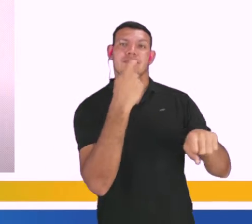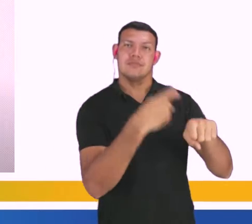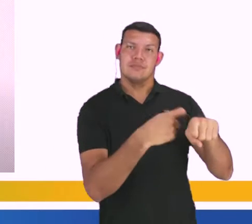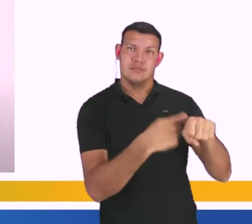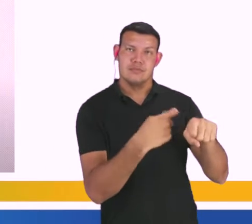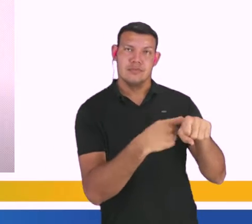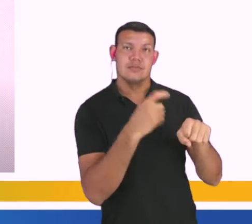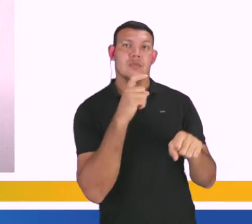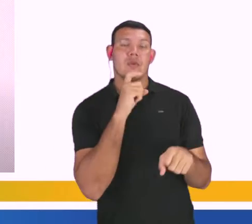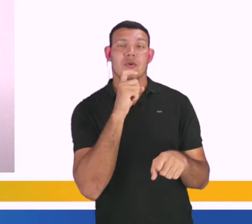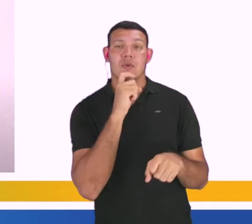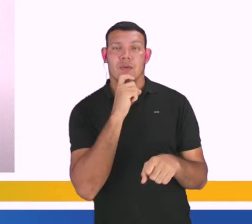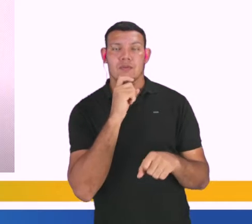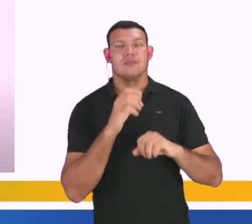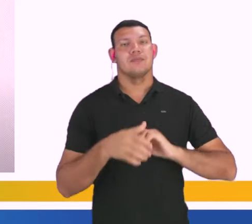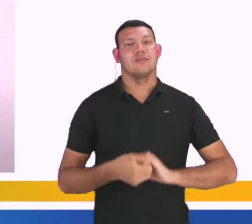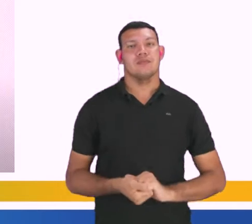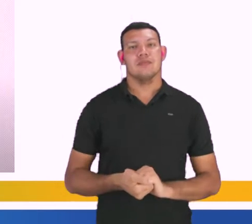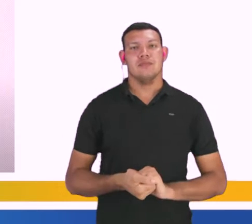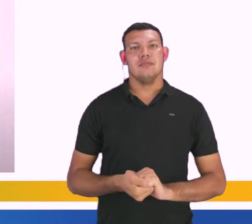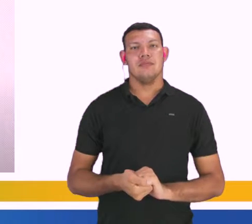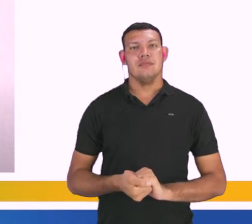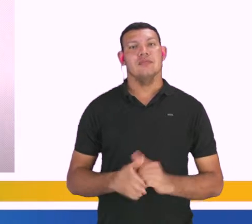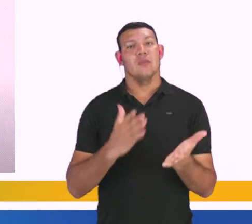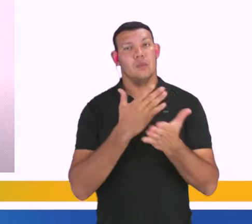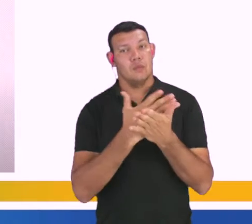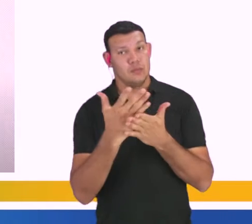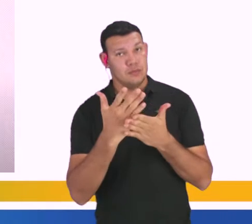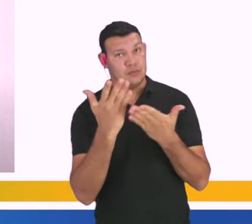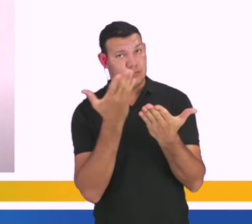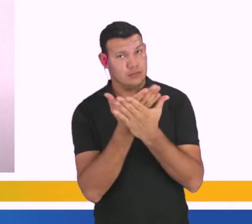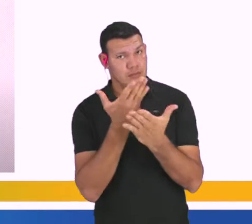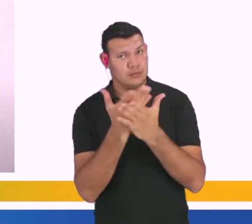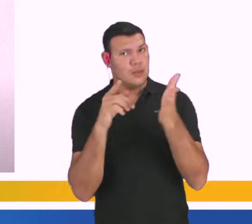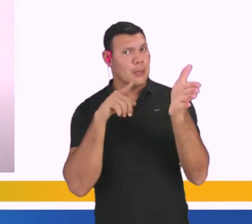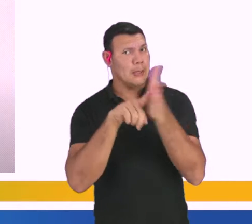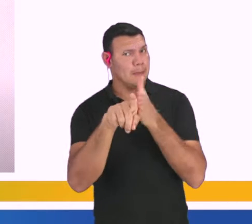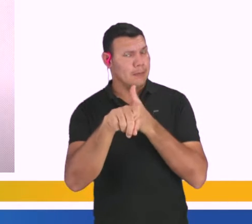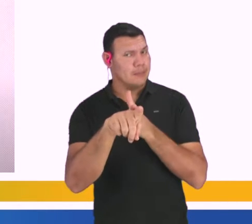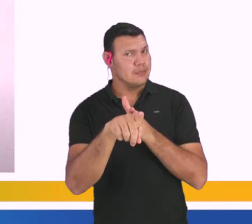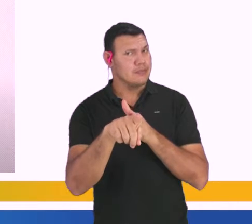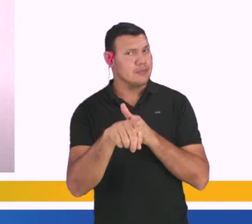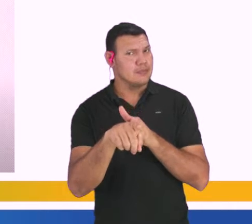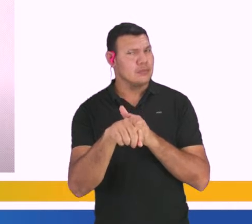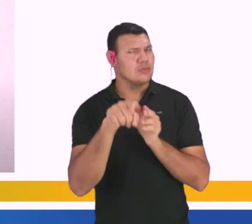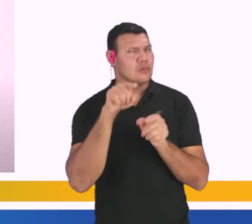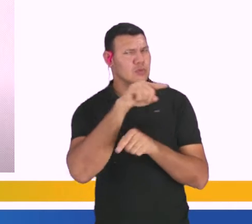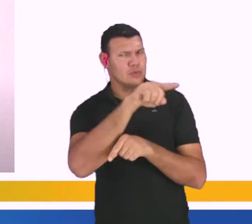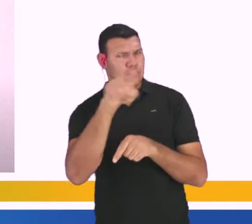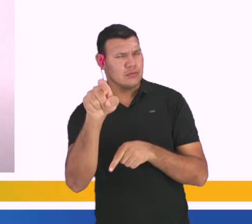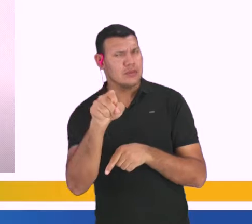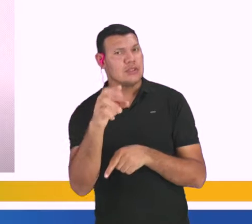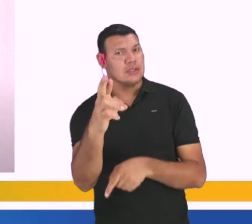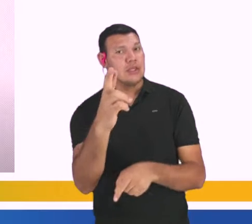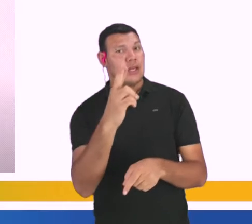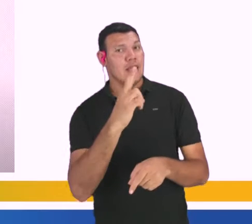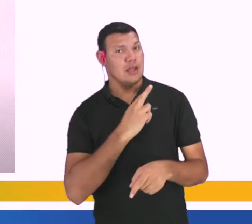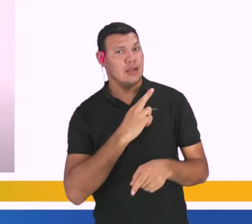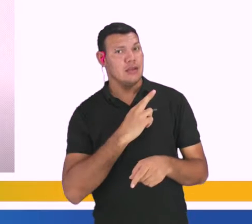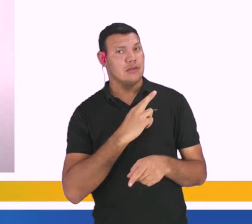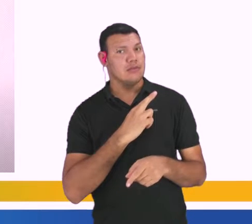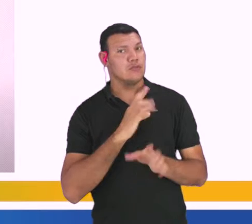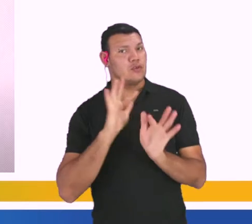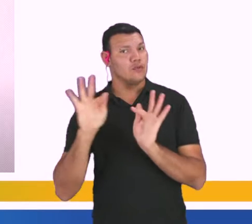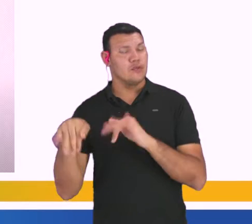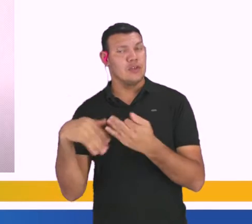e o gelo. E aí, nós iniciamos a aula com uma pergunta, essa pergunta deve ser respondida até o final da aula, que é: